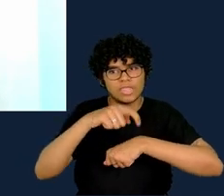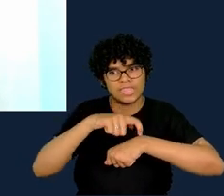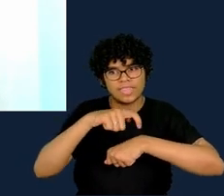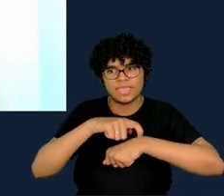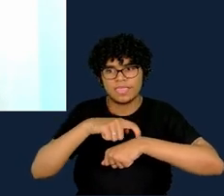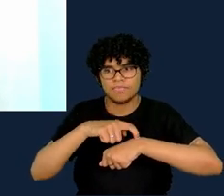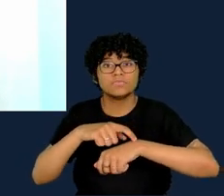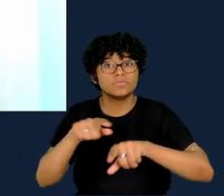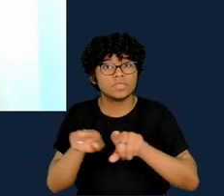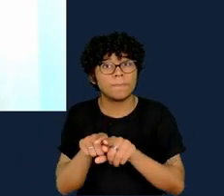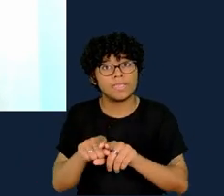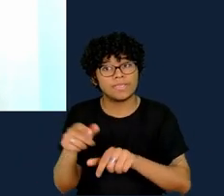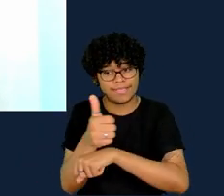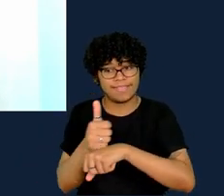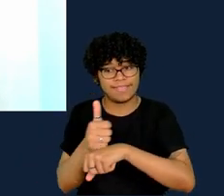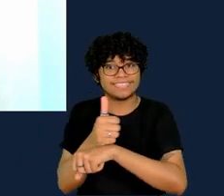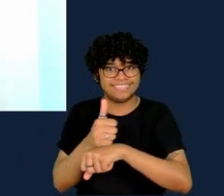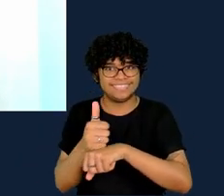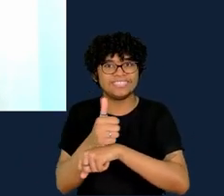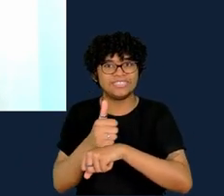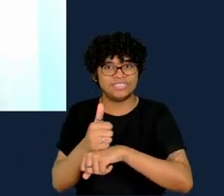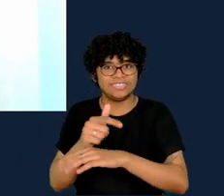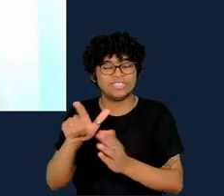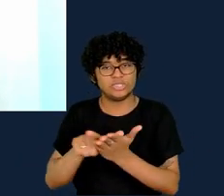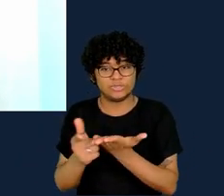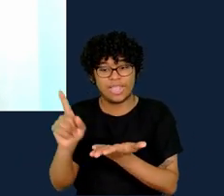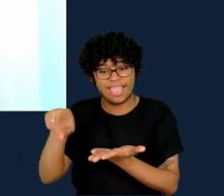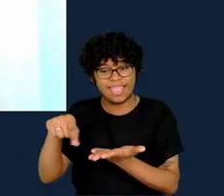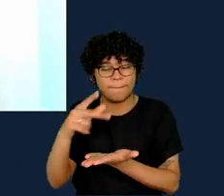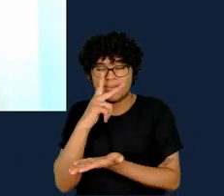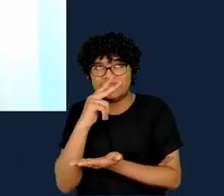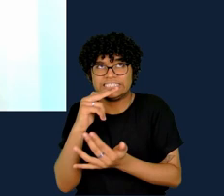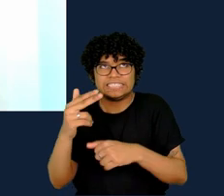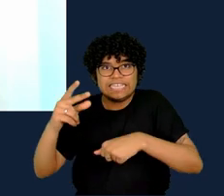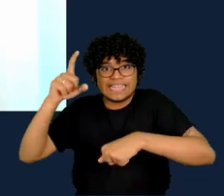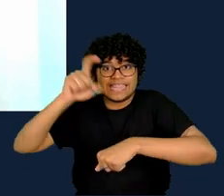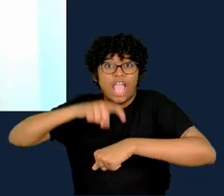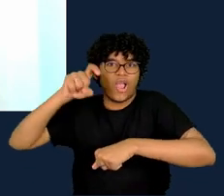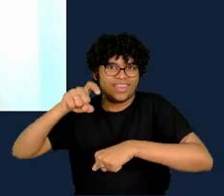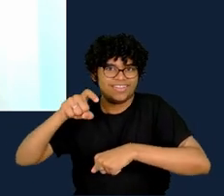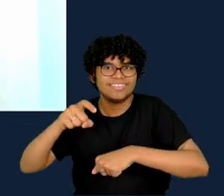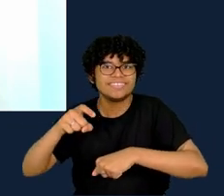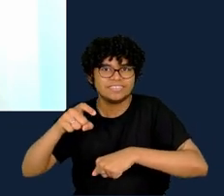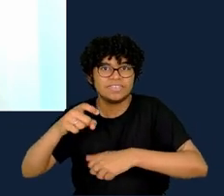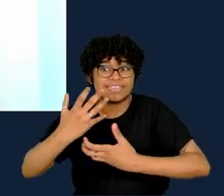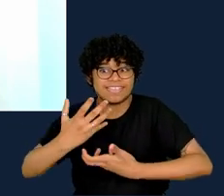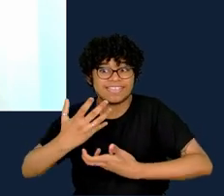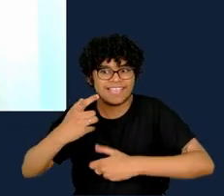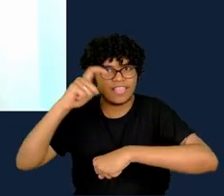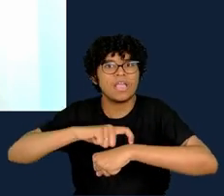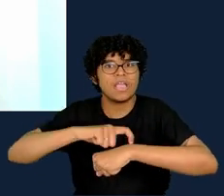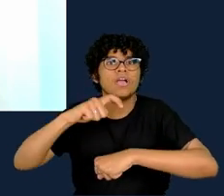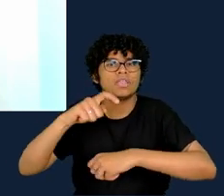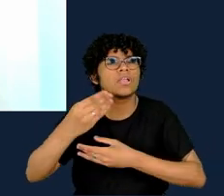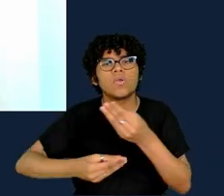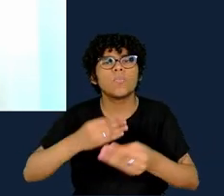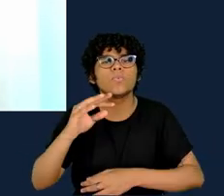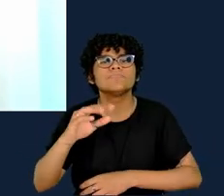tão imediatista, eu acho que a questão passa a ser essa, como a gente lida com essas escalas de tempo de uma